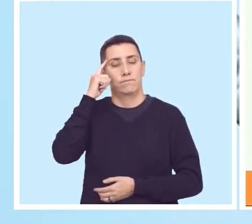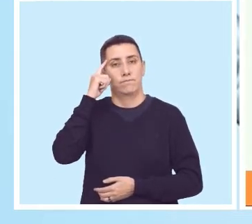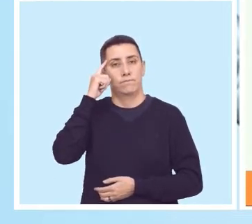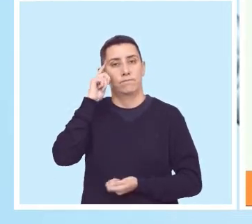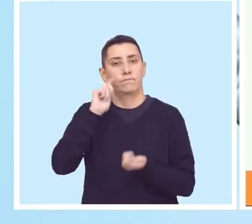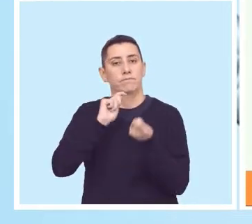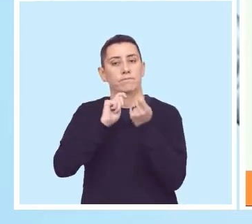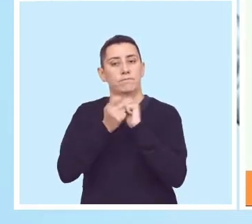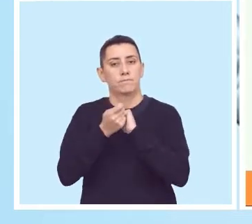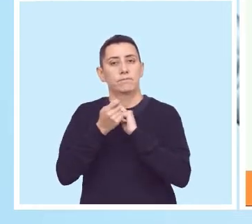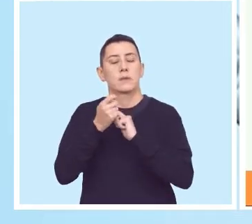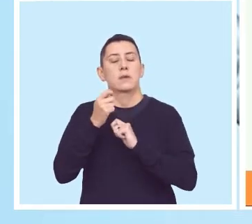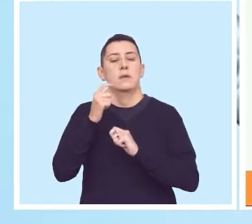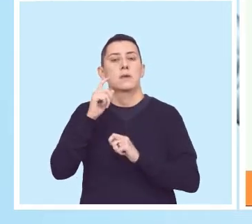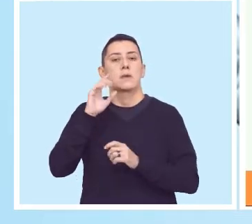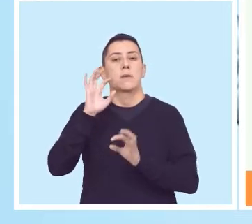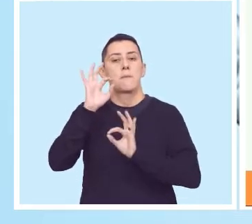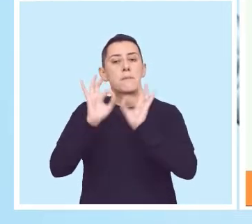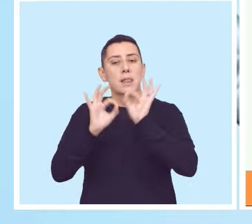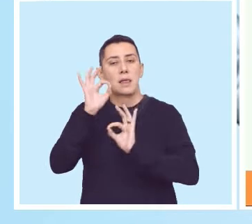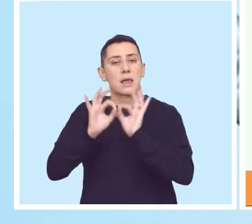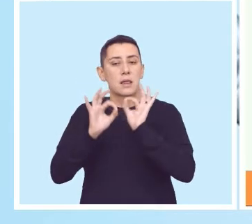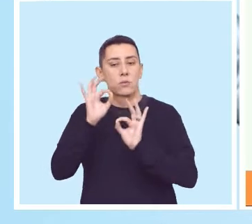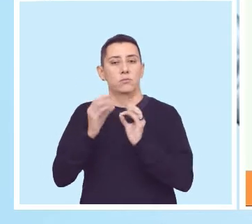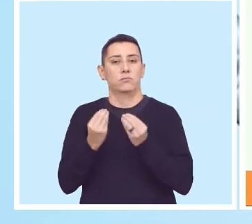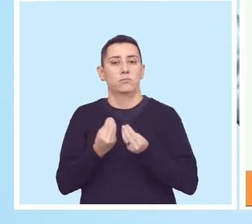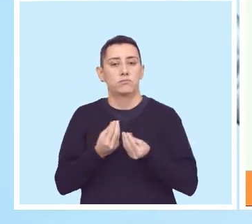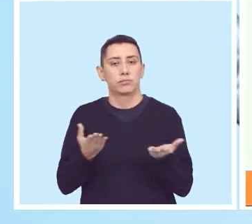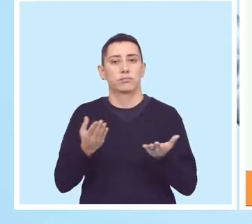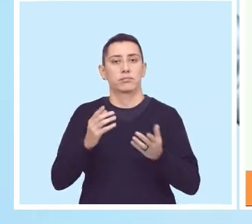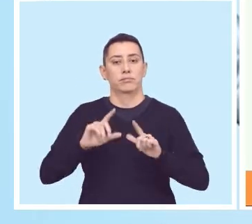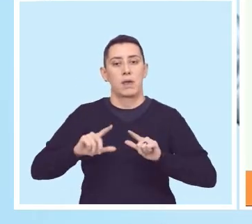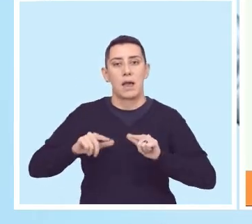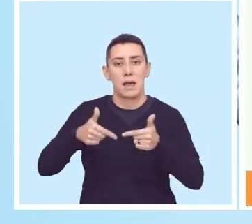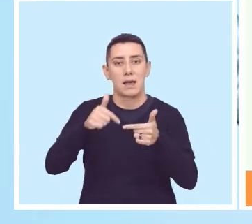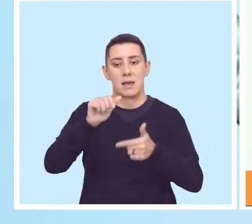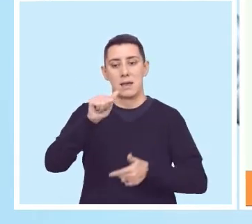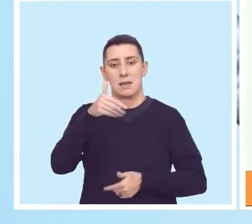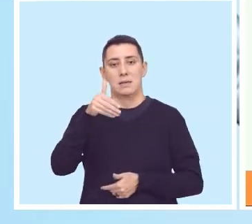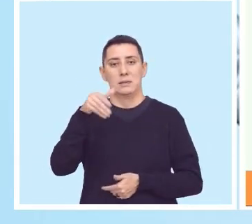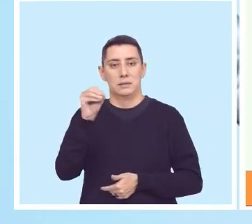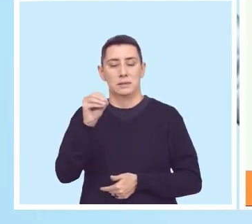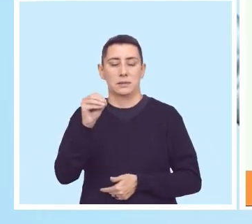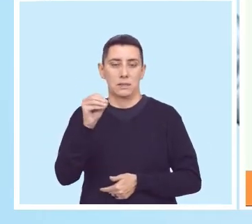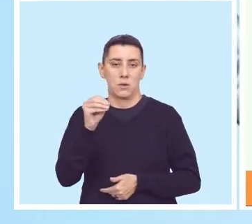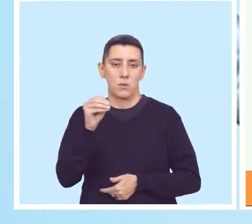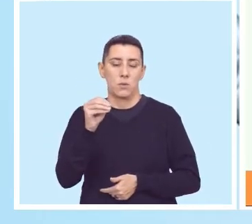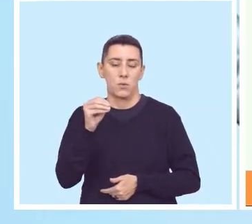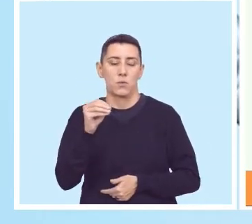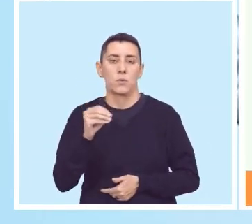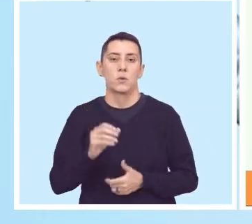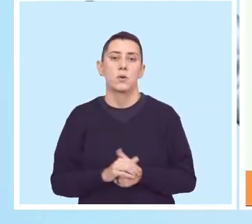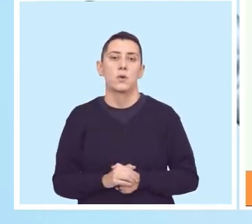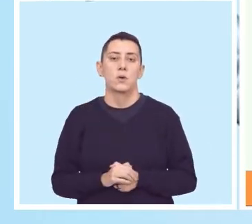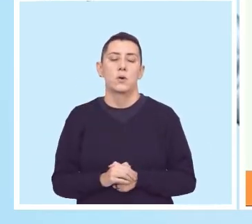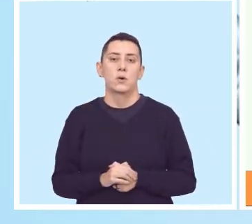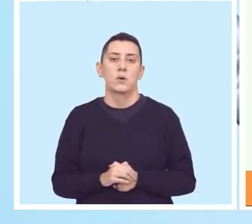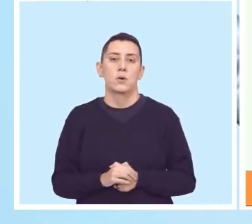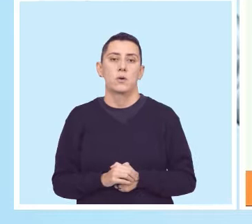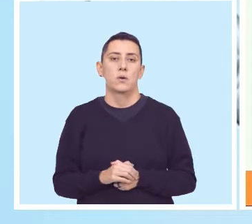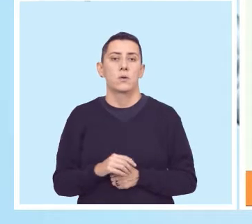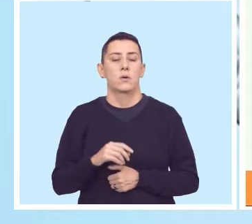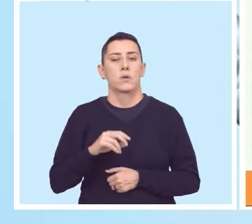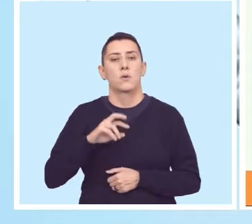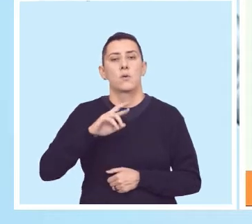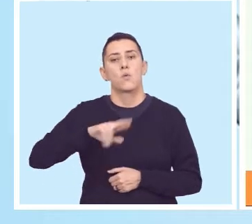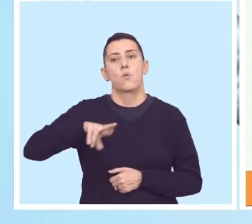ou estabelecer um determinado planejamento, uma ação, mesmo que seja uma ação não preventiva,